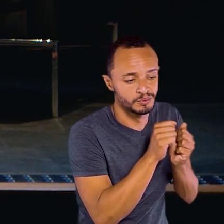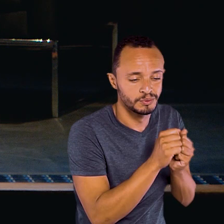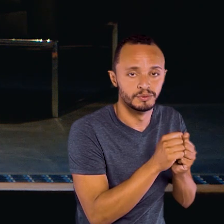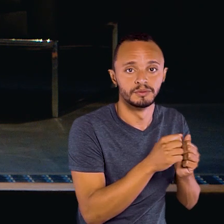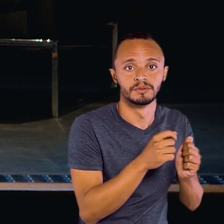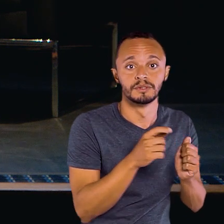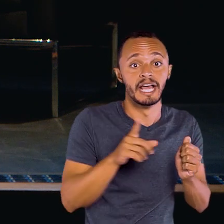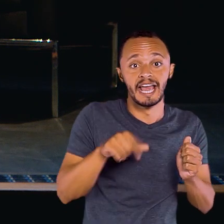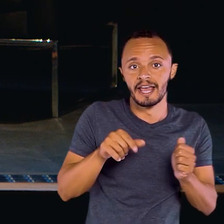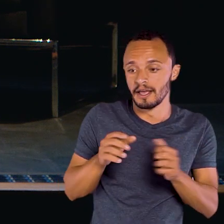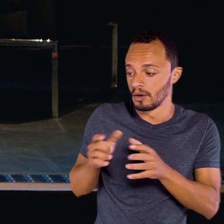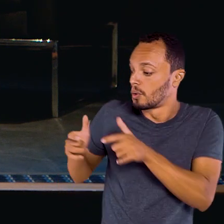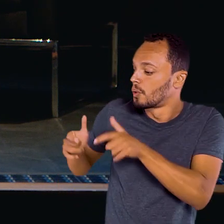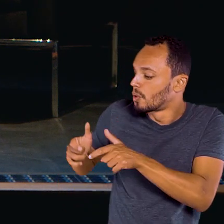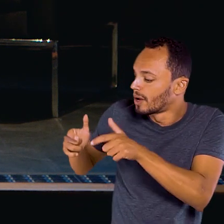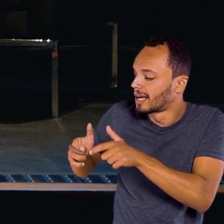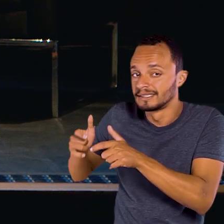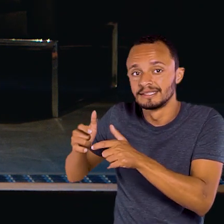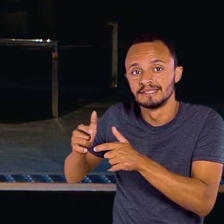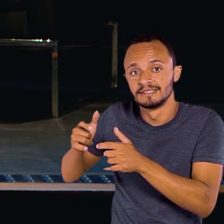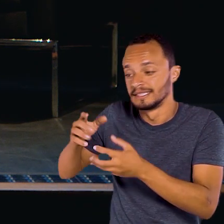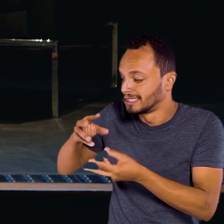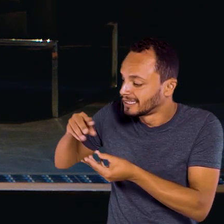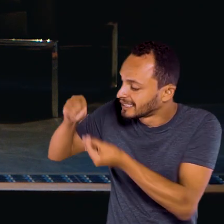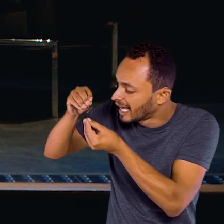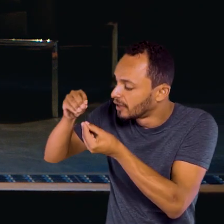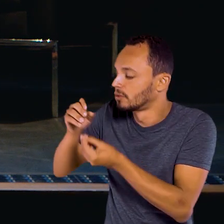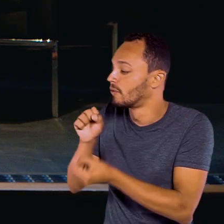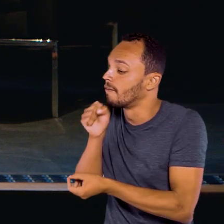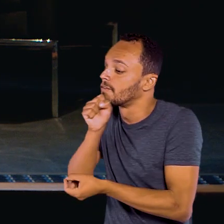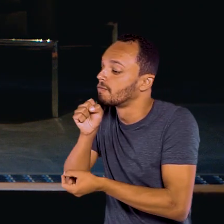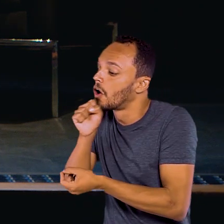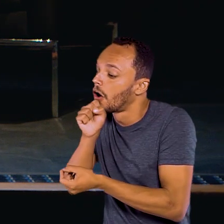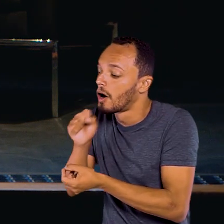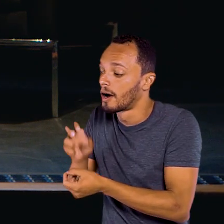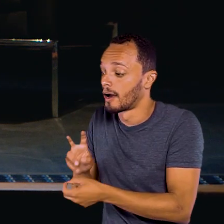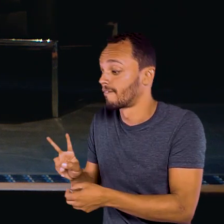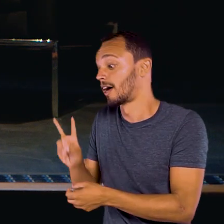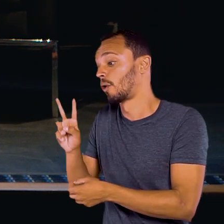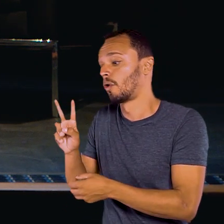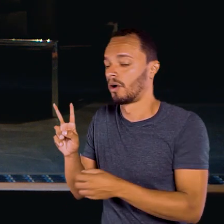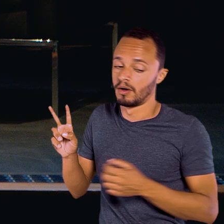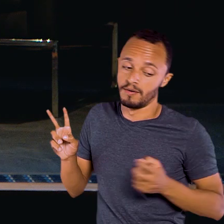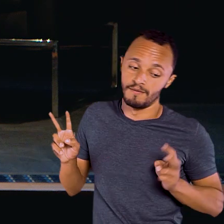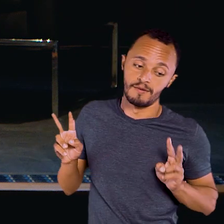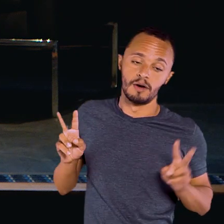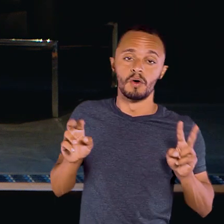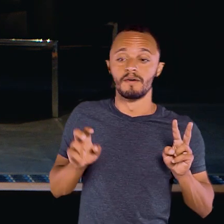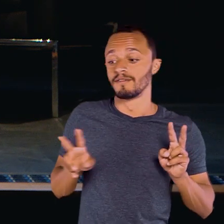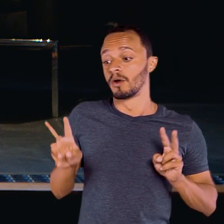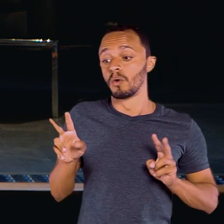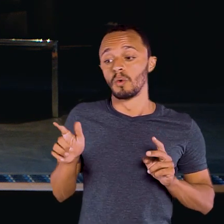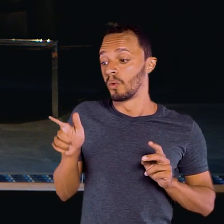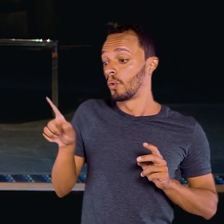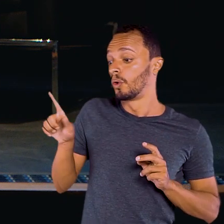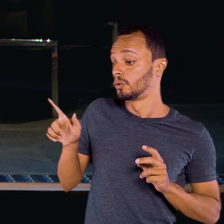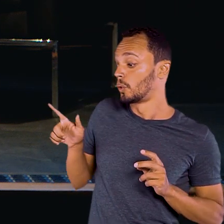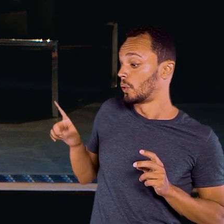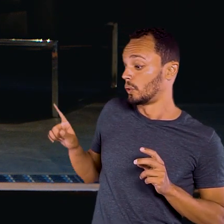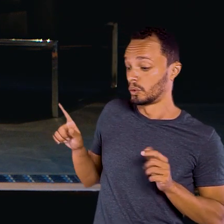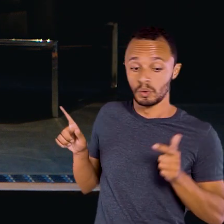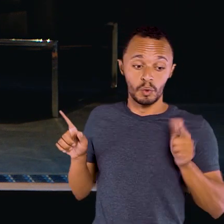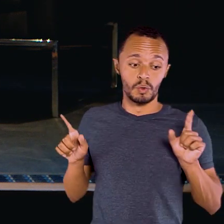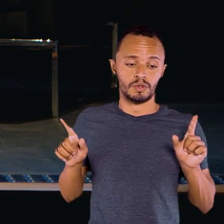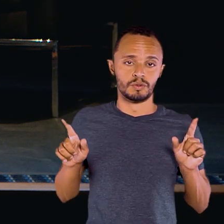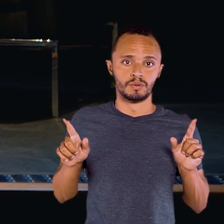avó, são outros valores, né? Então, isso me leva a uma discussão sobre patrimônio. O